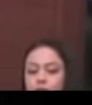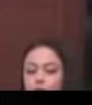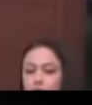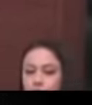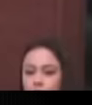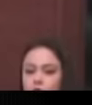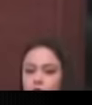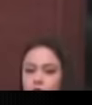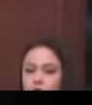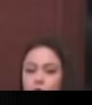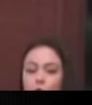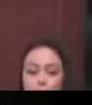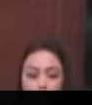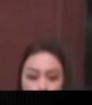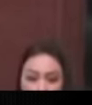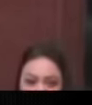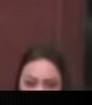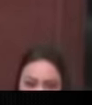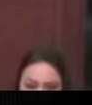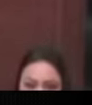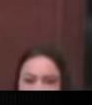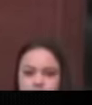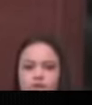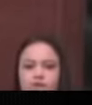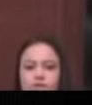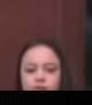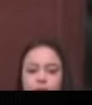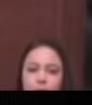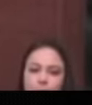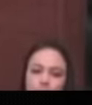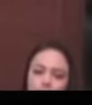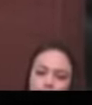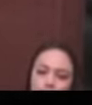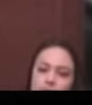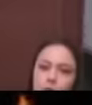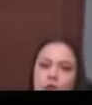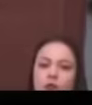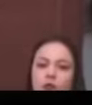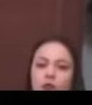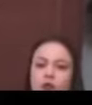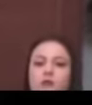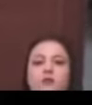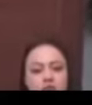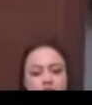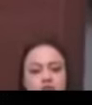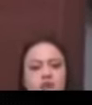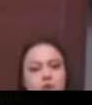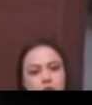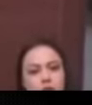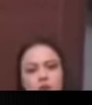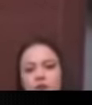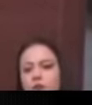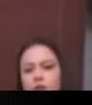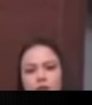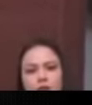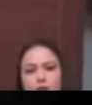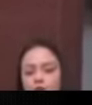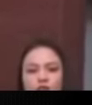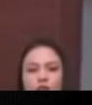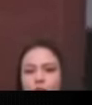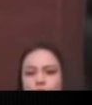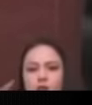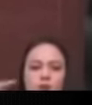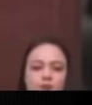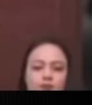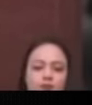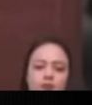de constitucionalidade, foi julgada procedente para dizer que era... constitucional, não houve declaração de constitucionalidade.